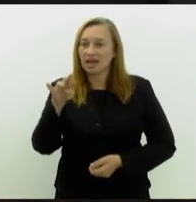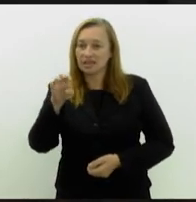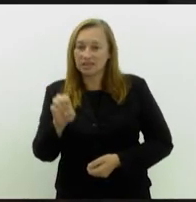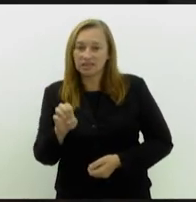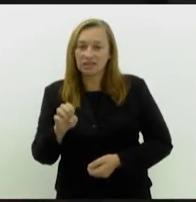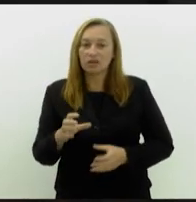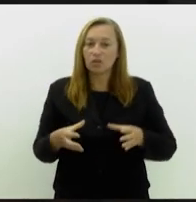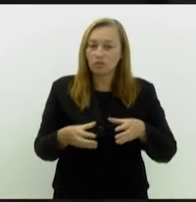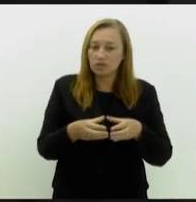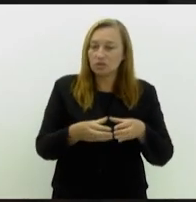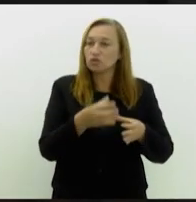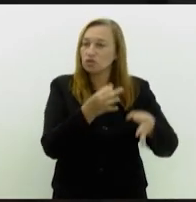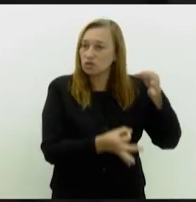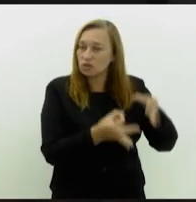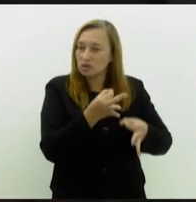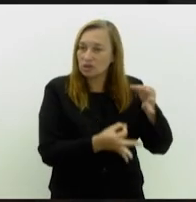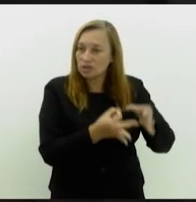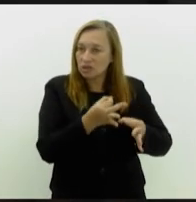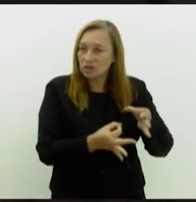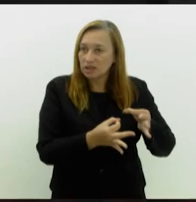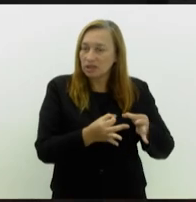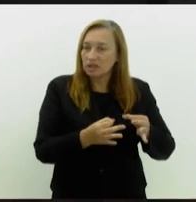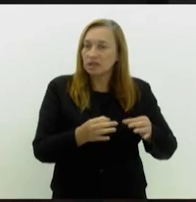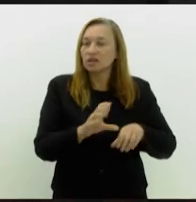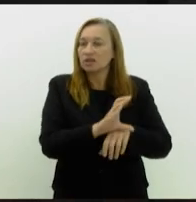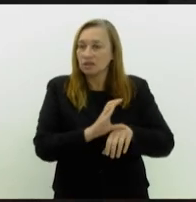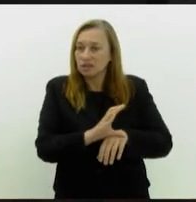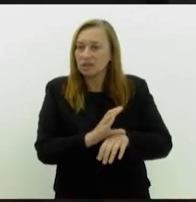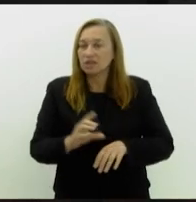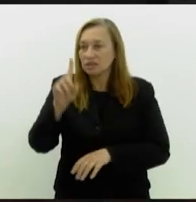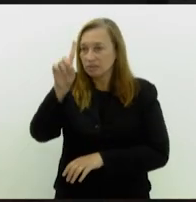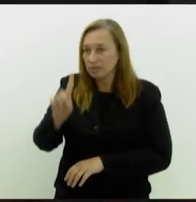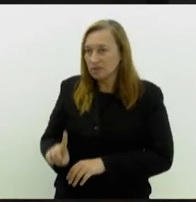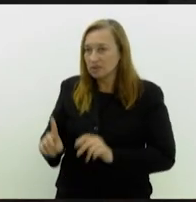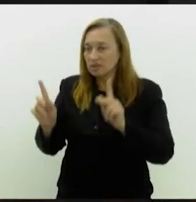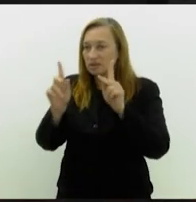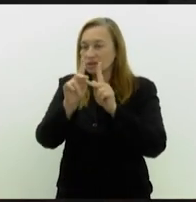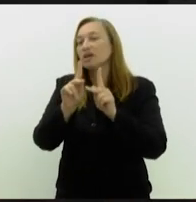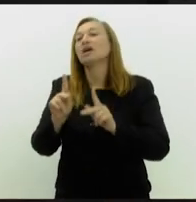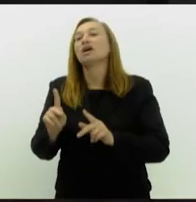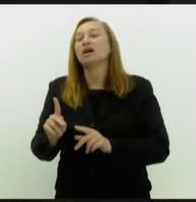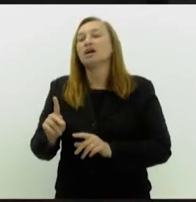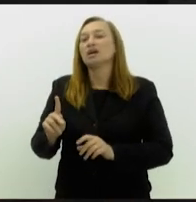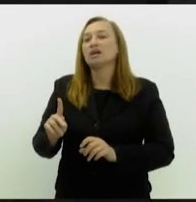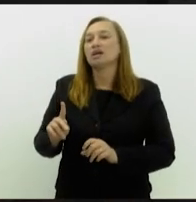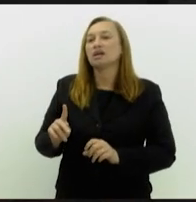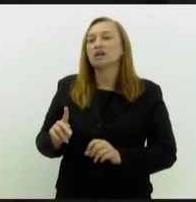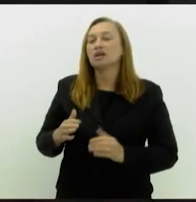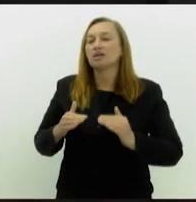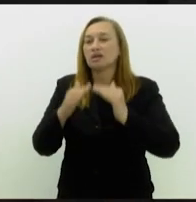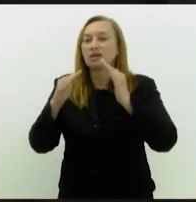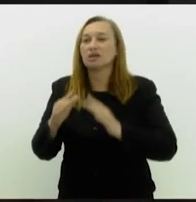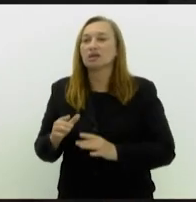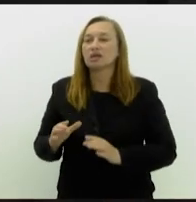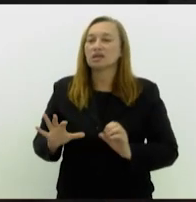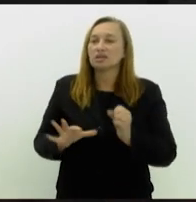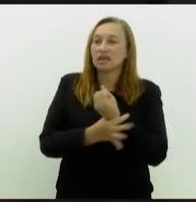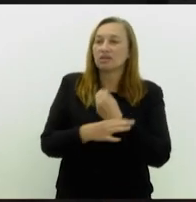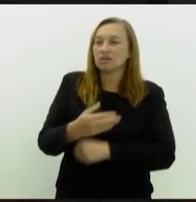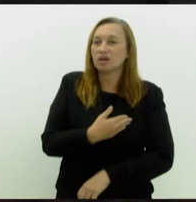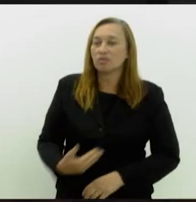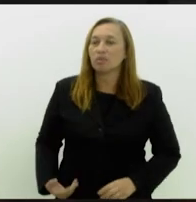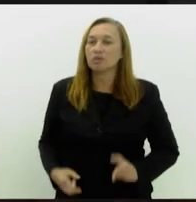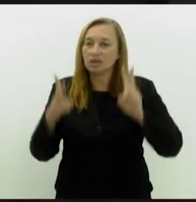comissões de constituição e justiça pela constitucionalidade da pessoa com deficiência favorável de segurança pública e assuntos de